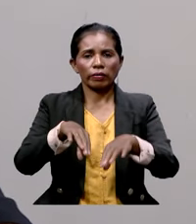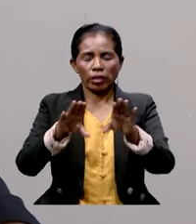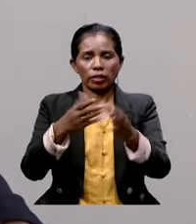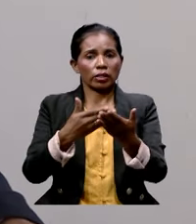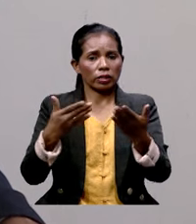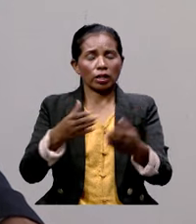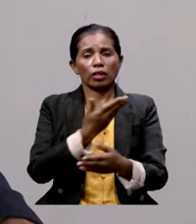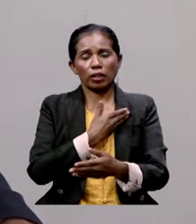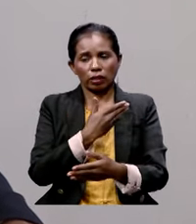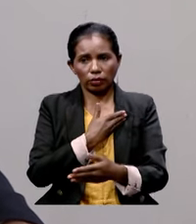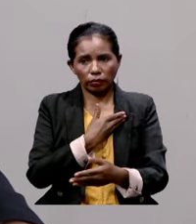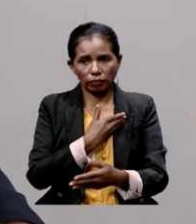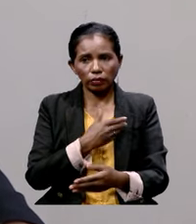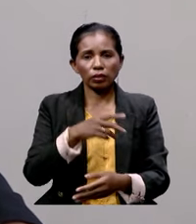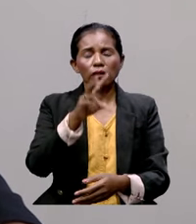2023, né,